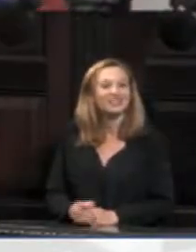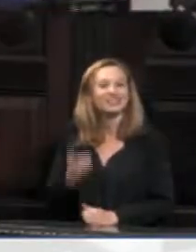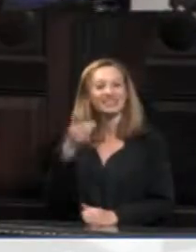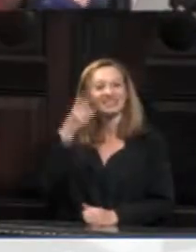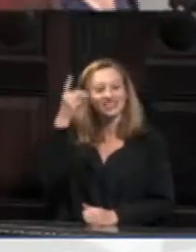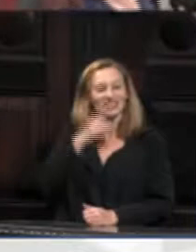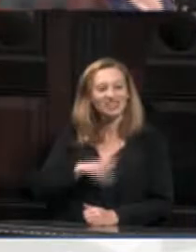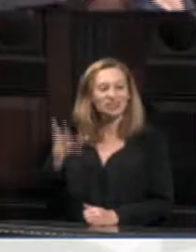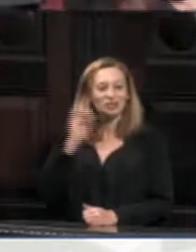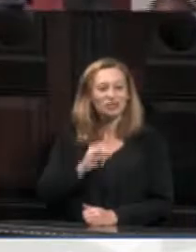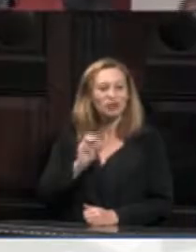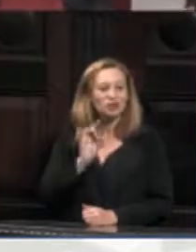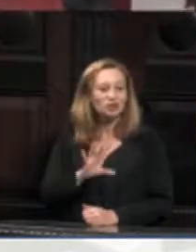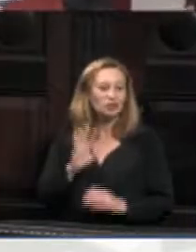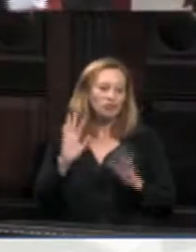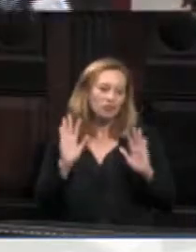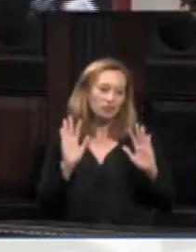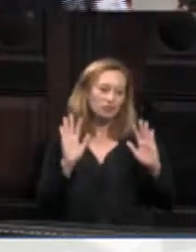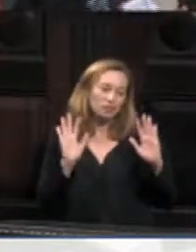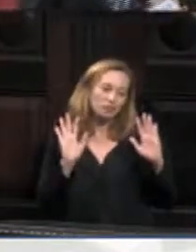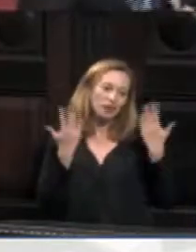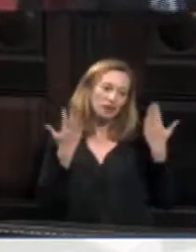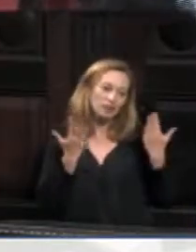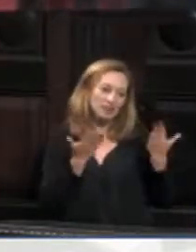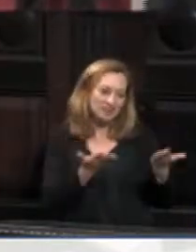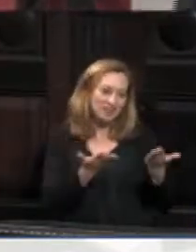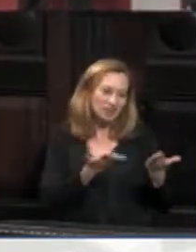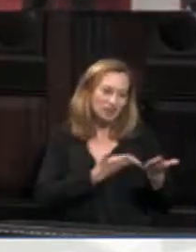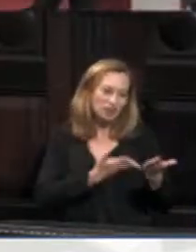hoje. Ao bullying, ao bullying.